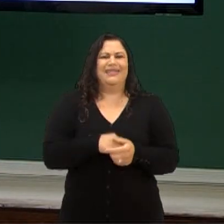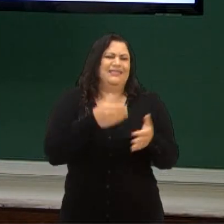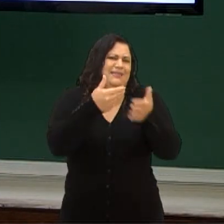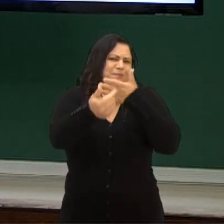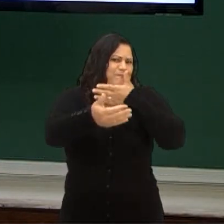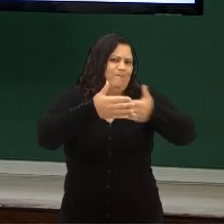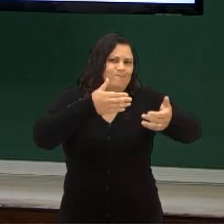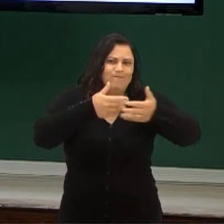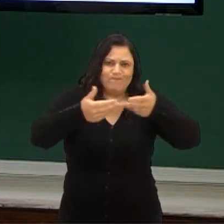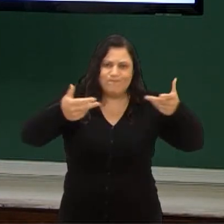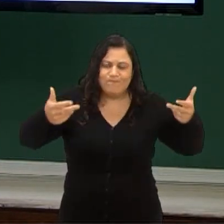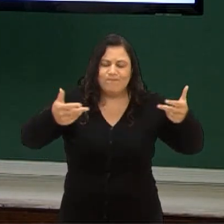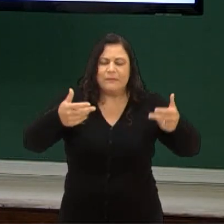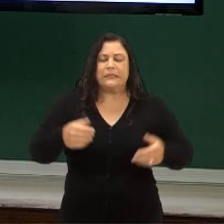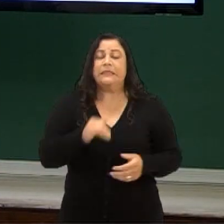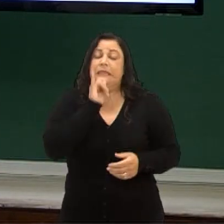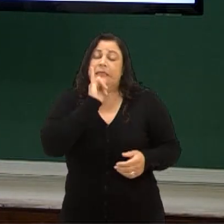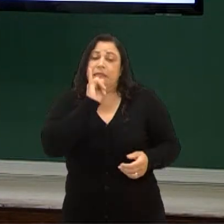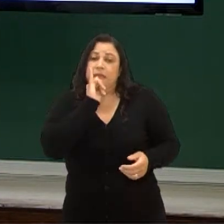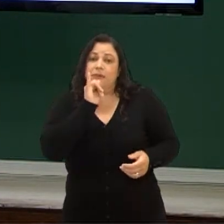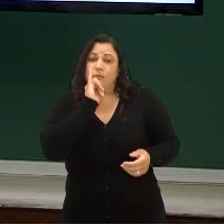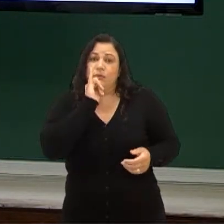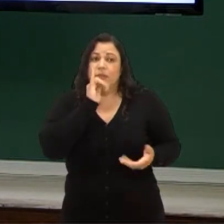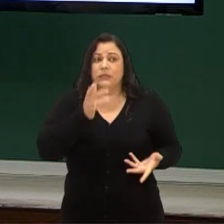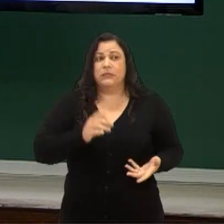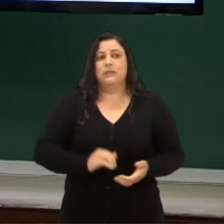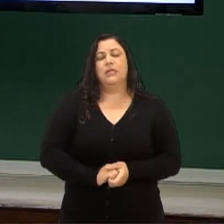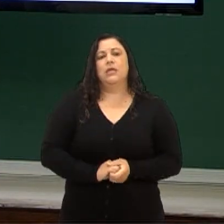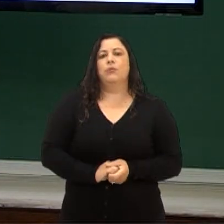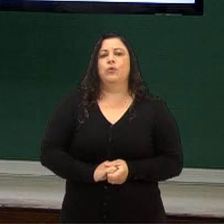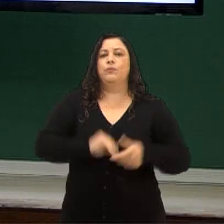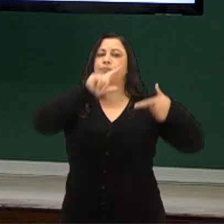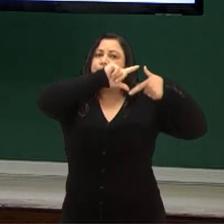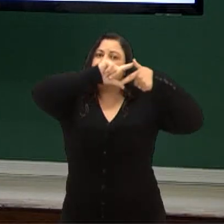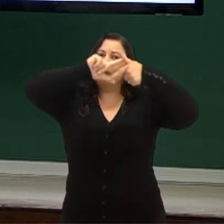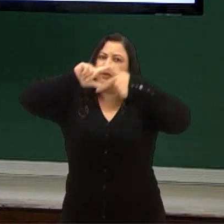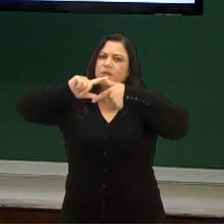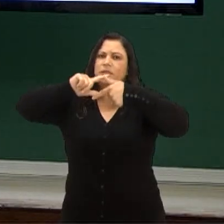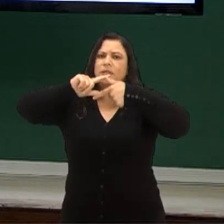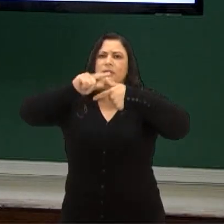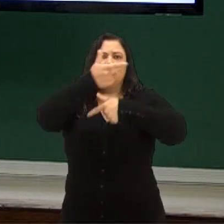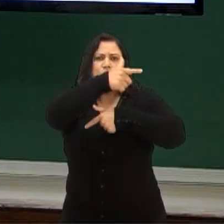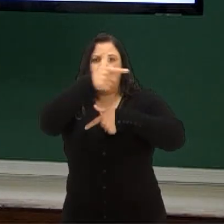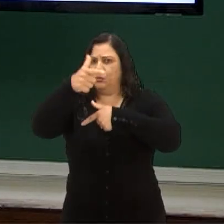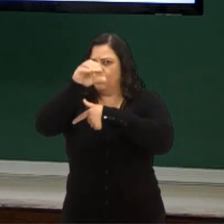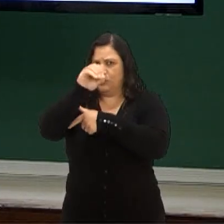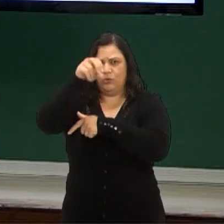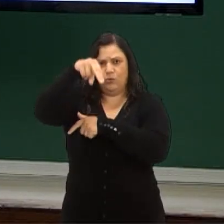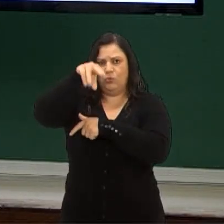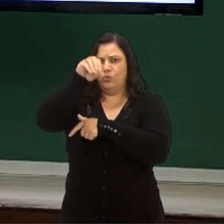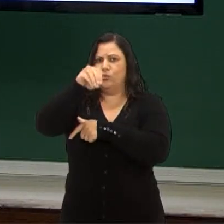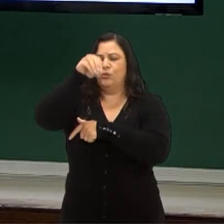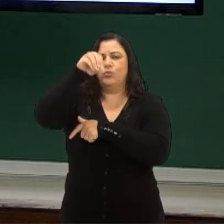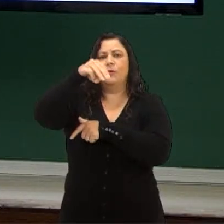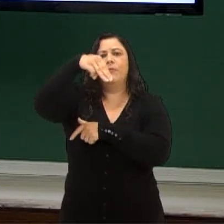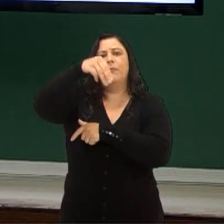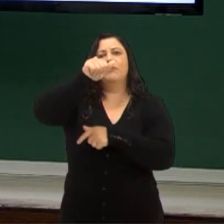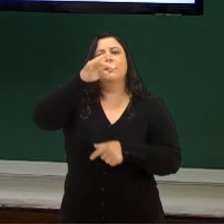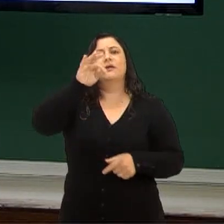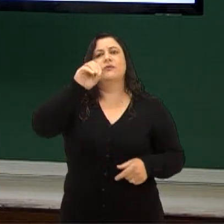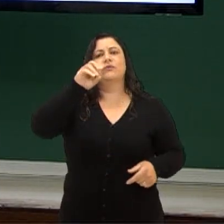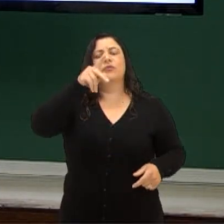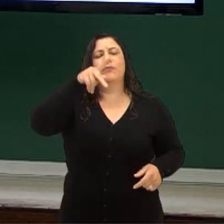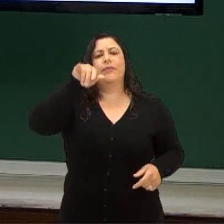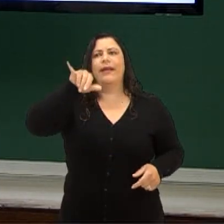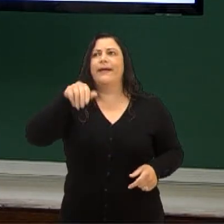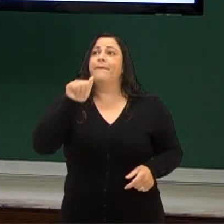elemento que a natureza quer descrever, por exemplo. Na nossa tirinha nós não vimos nenhuma onomatopeia, mas, por exemplo, psiu, o